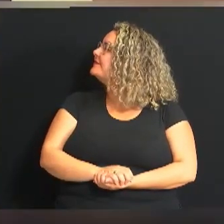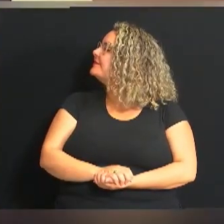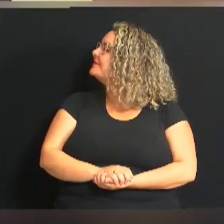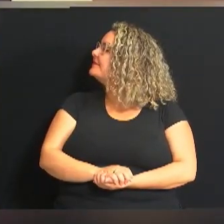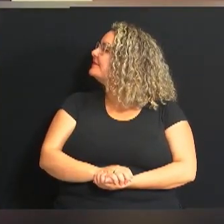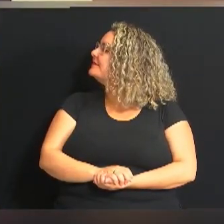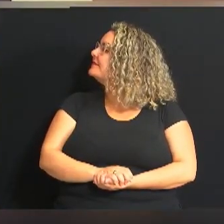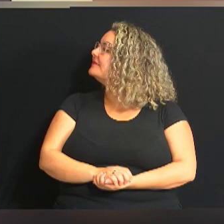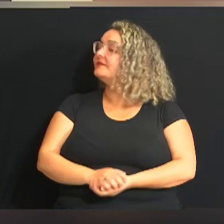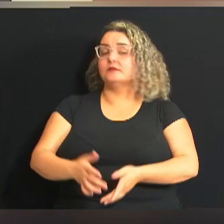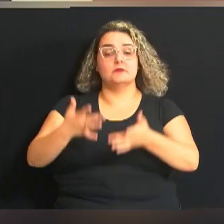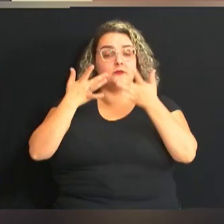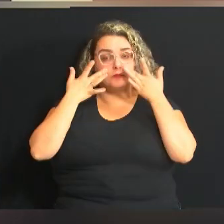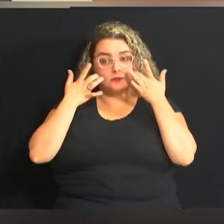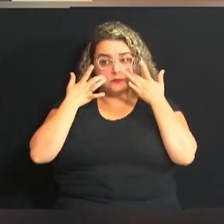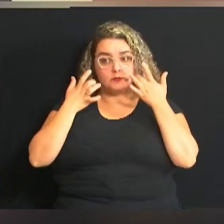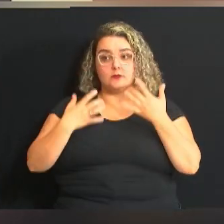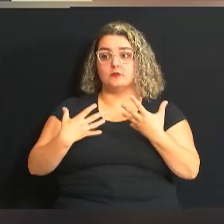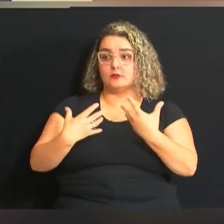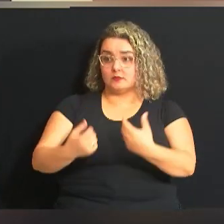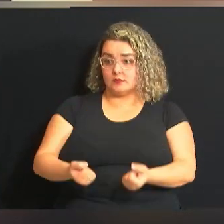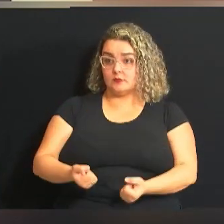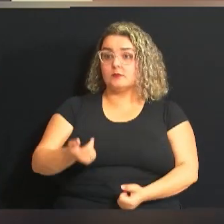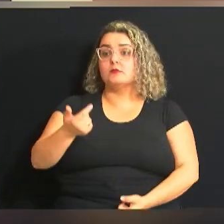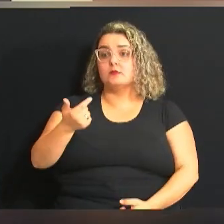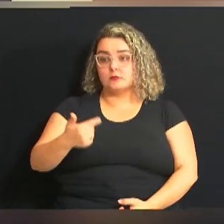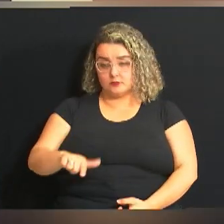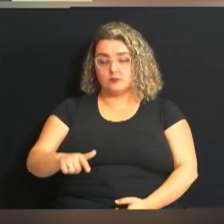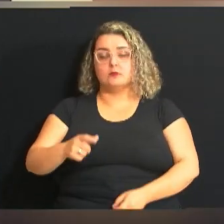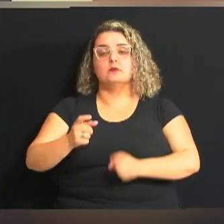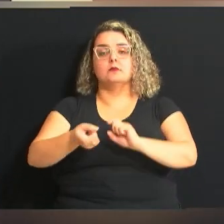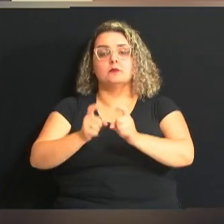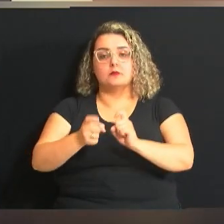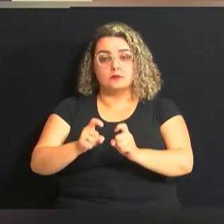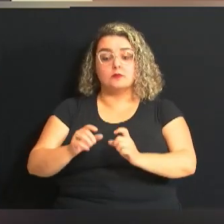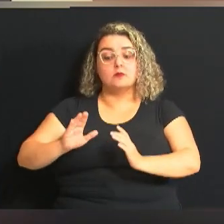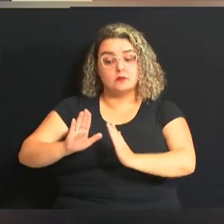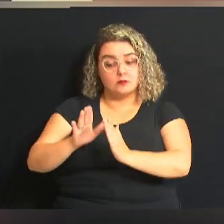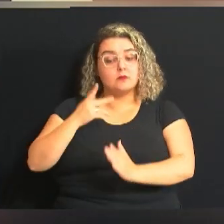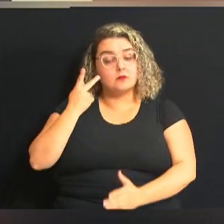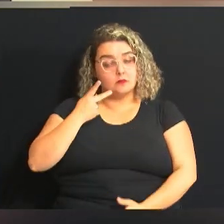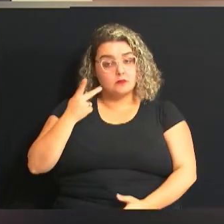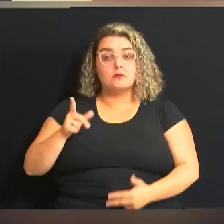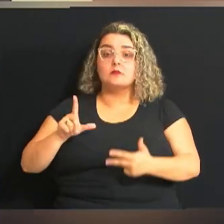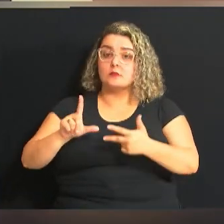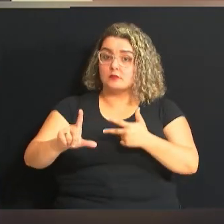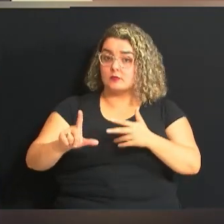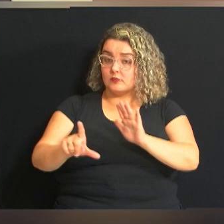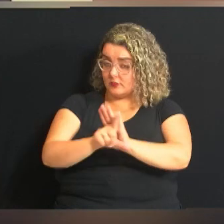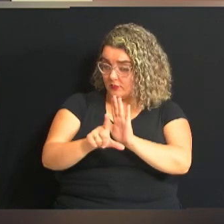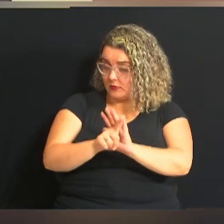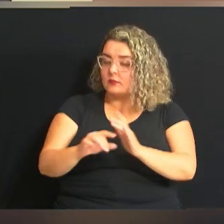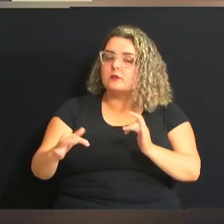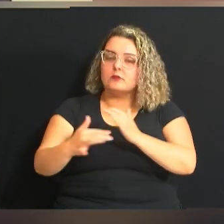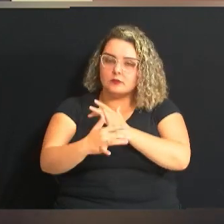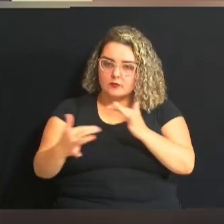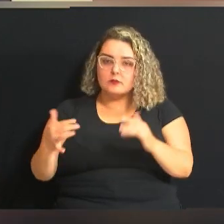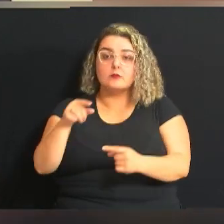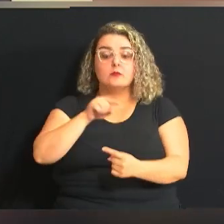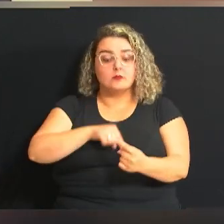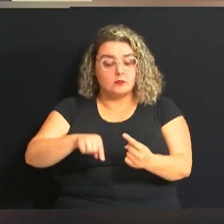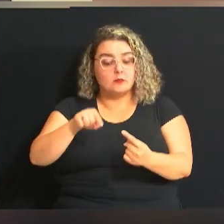O Teatro Bento Quirino recebeu mais uma reunião da Frente Parlamentar da Legislação Urbana, com a finalidade